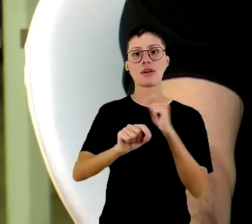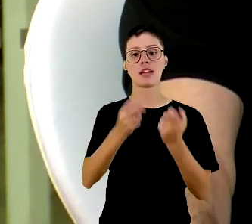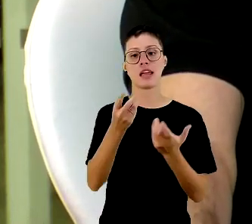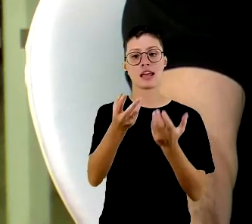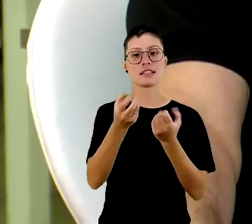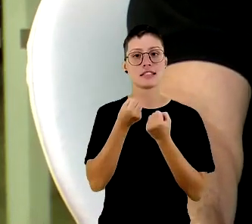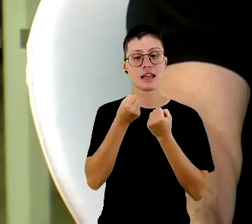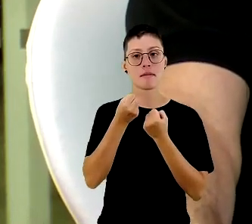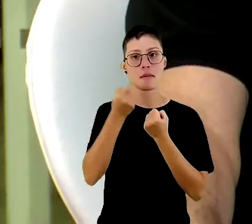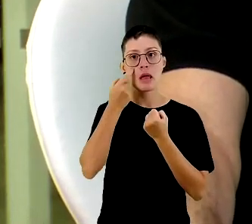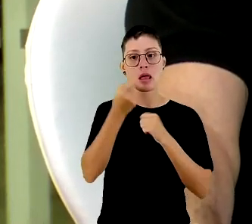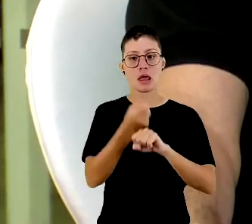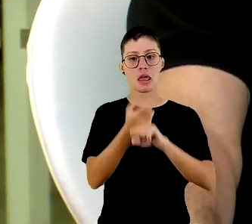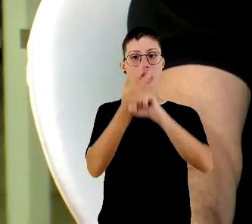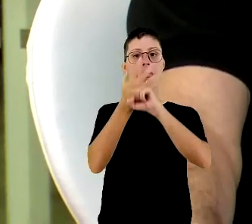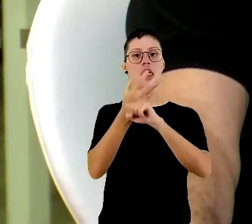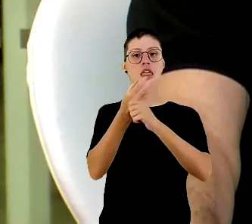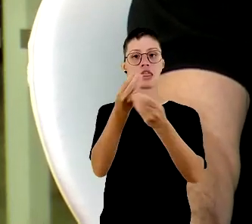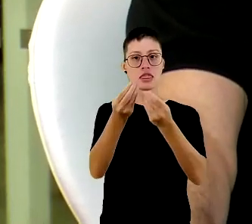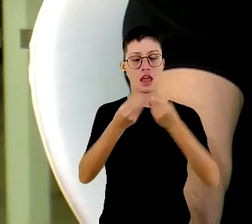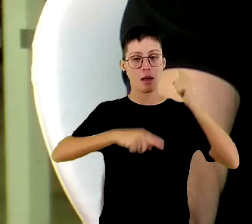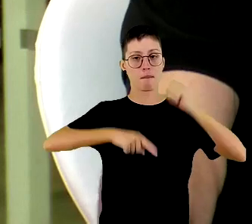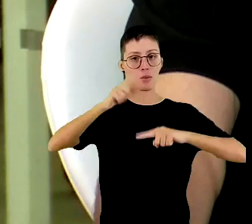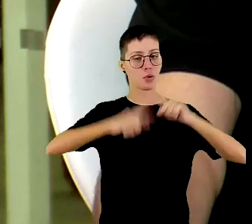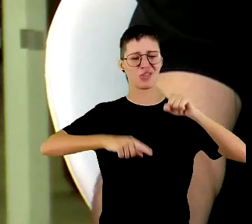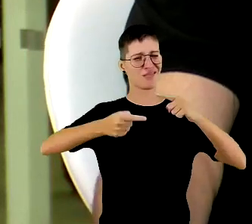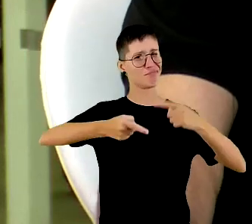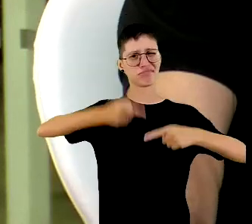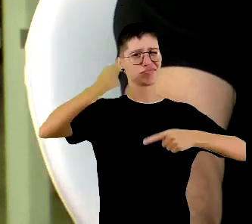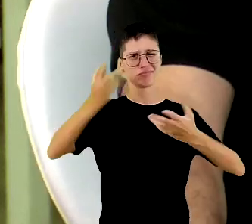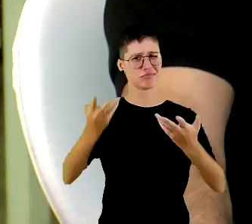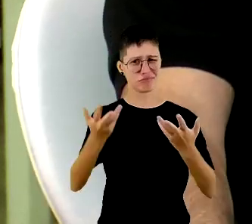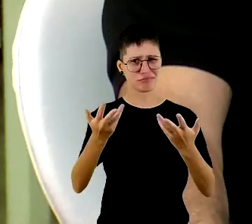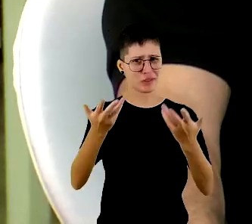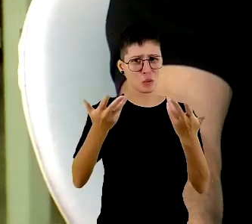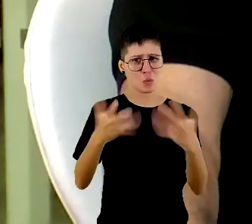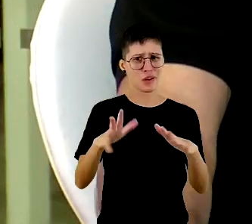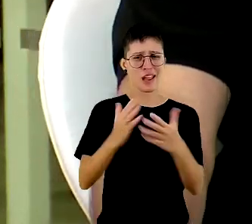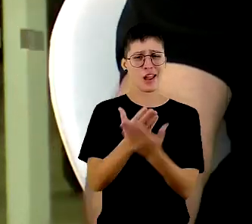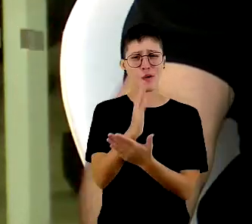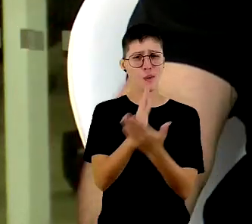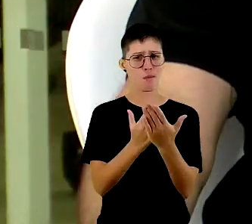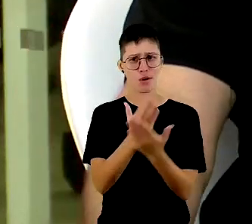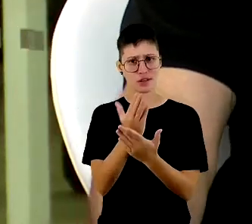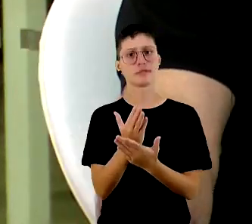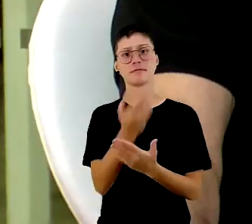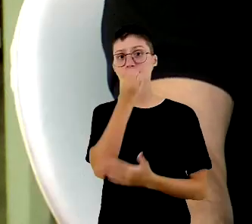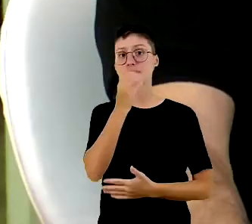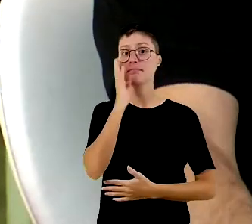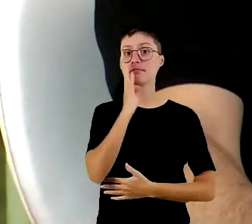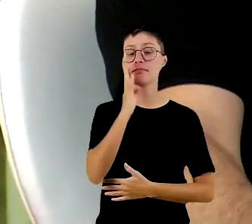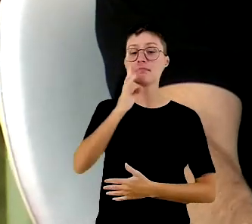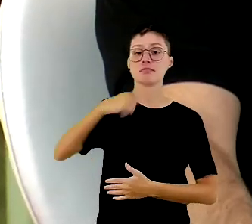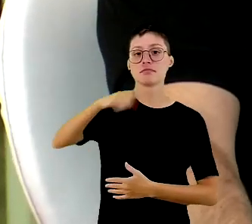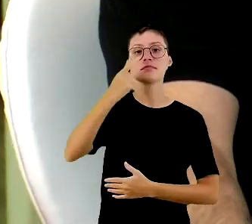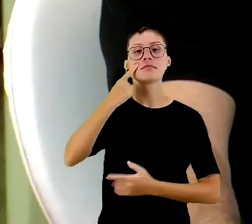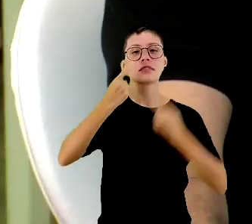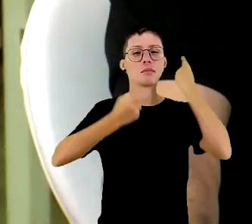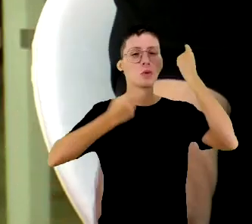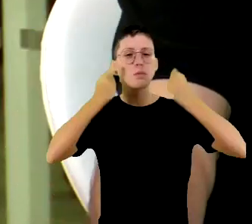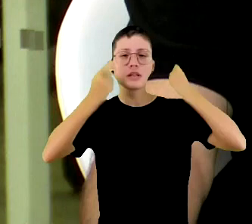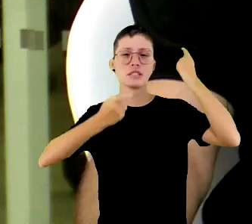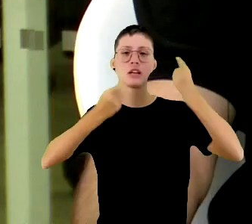querendo ofertar um produto que não é do interesse dele. Então, e é muito legal ver a preocupação do grupo e a preocupação da